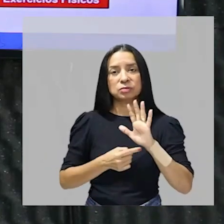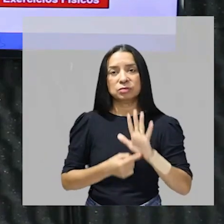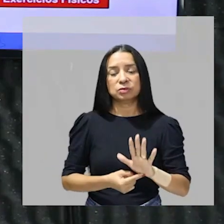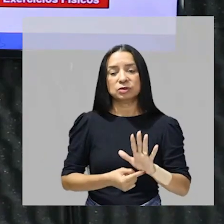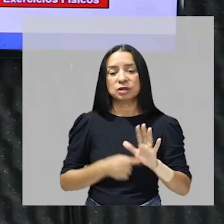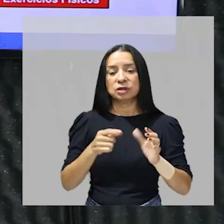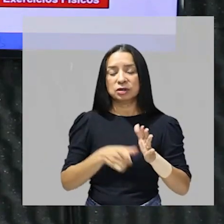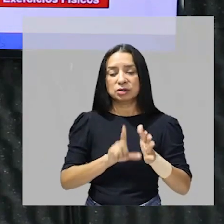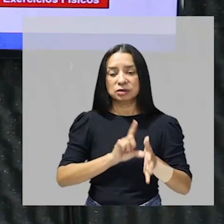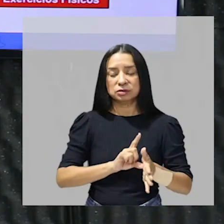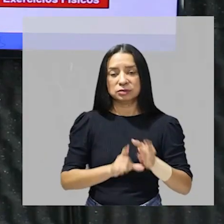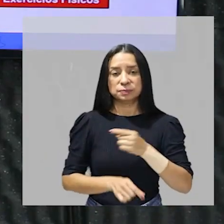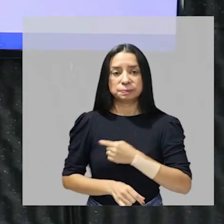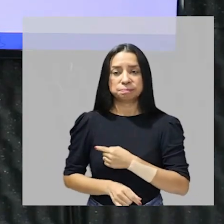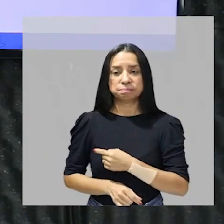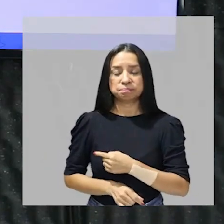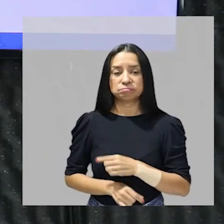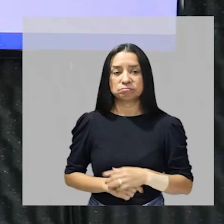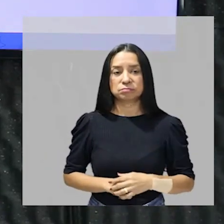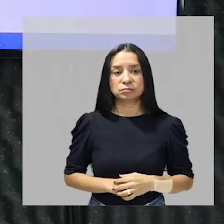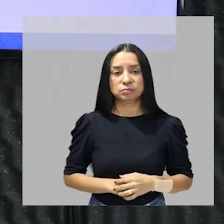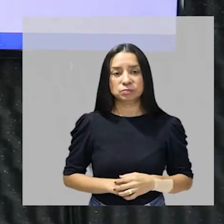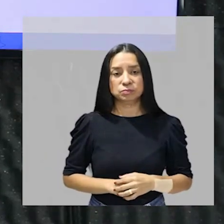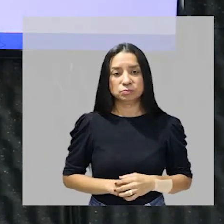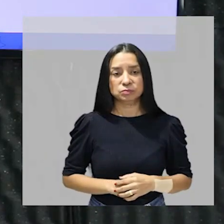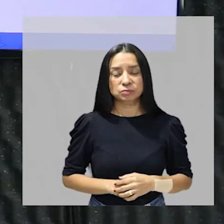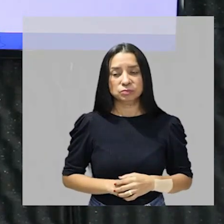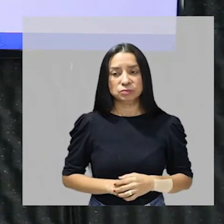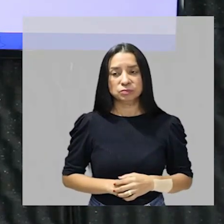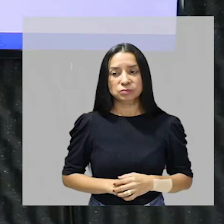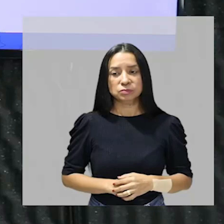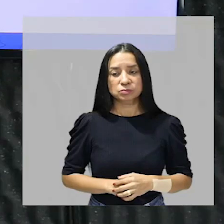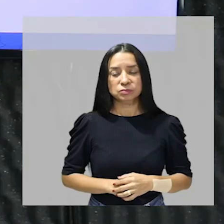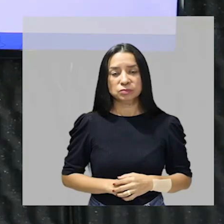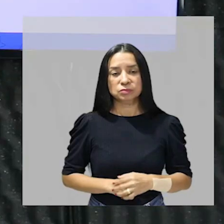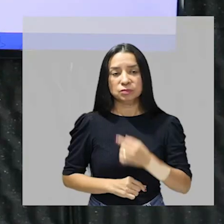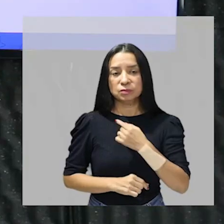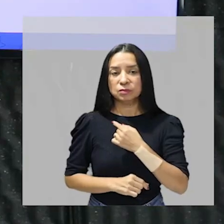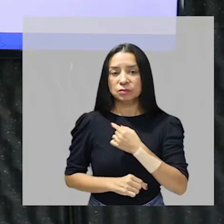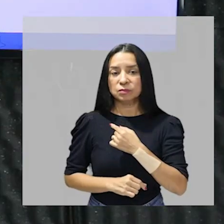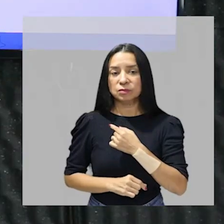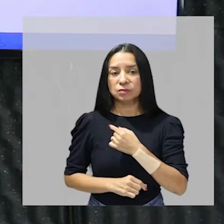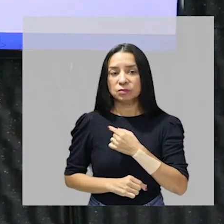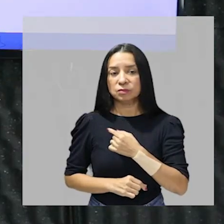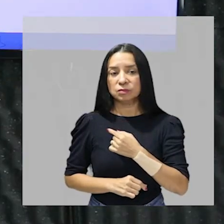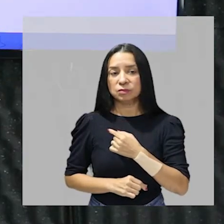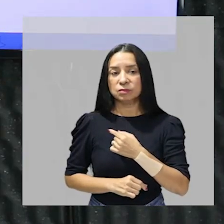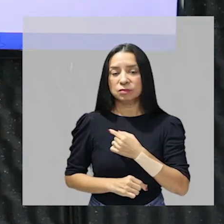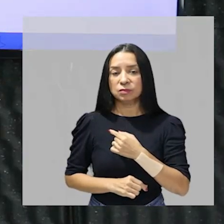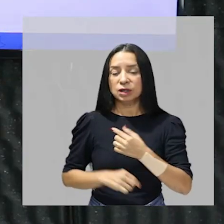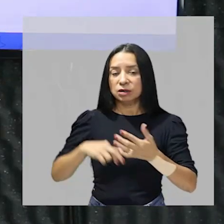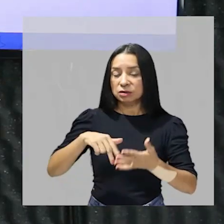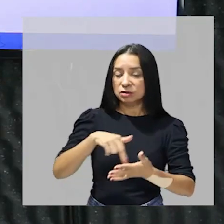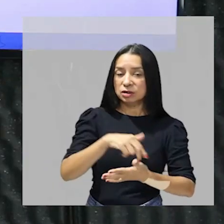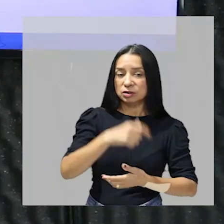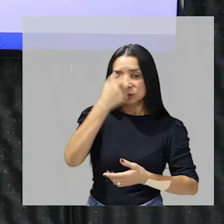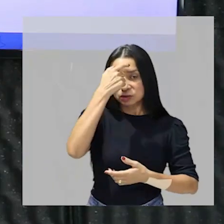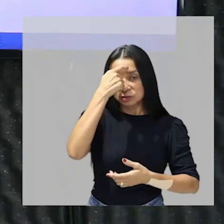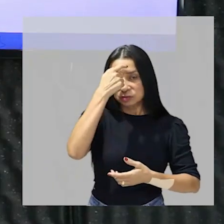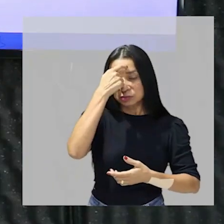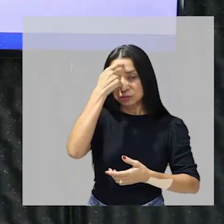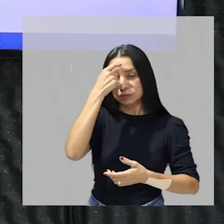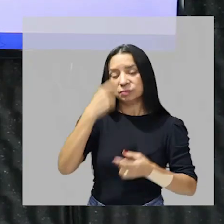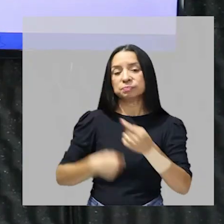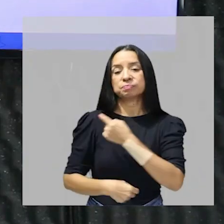pouco da ginástica geral. Ginástica de conscientização. Reúnem práticas que empregam movimentos